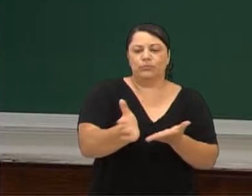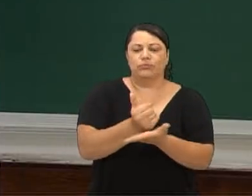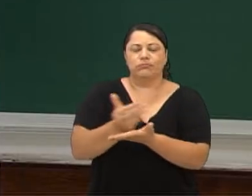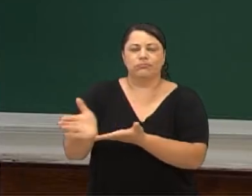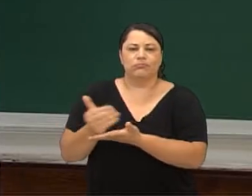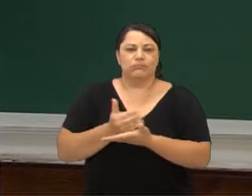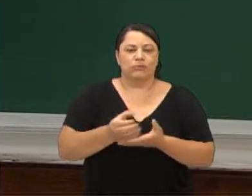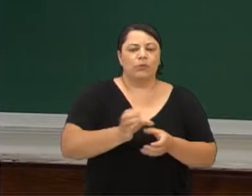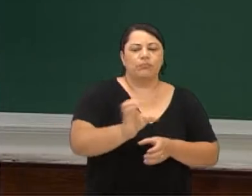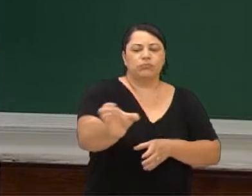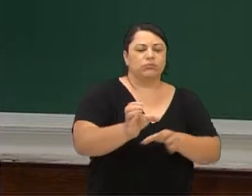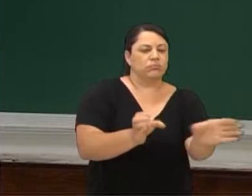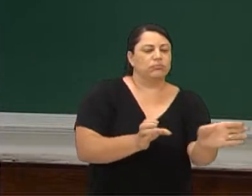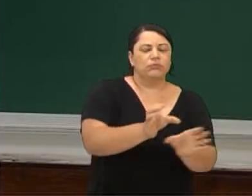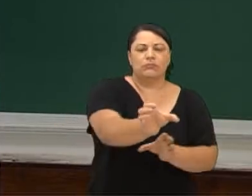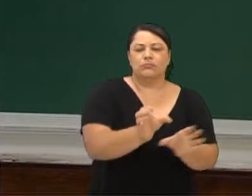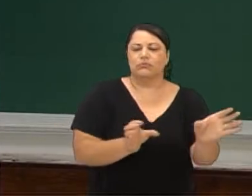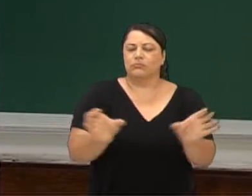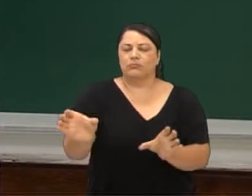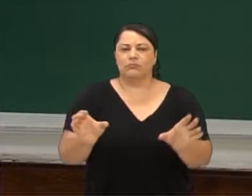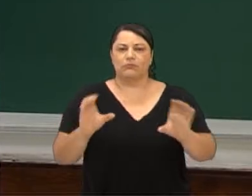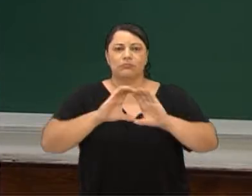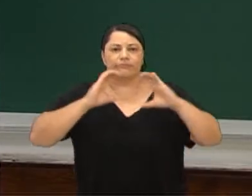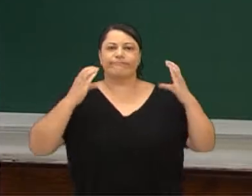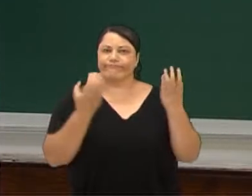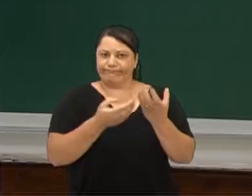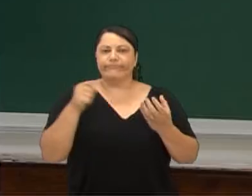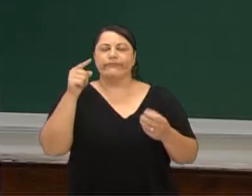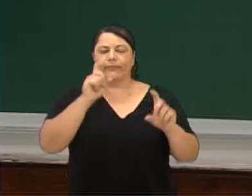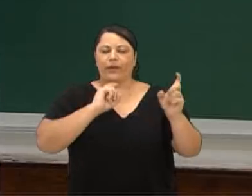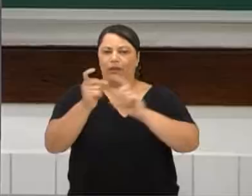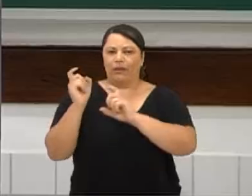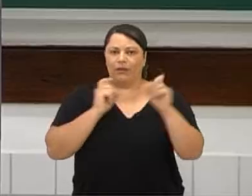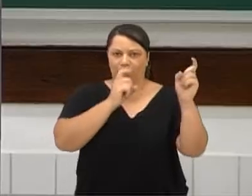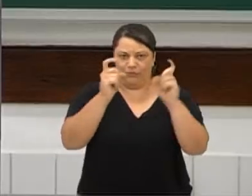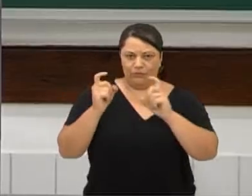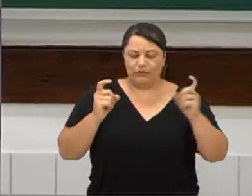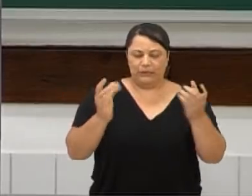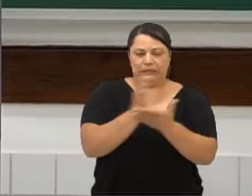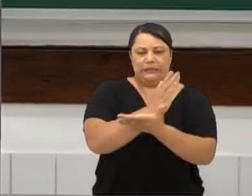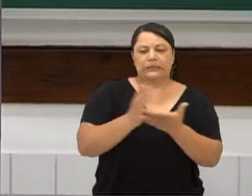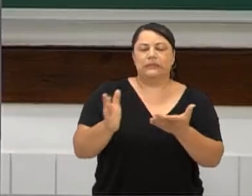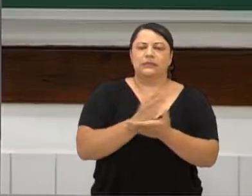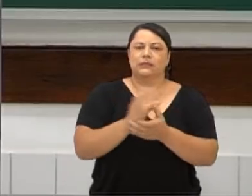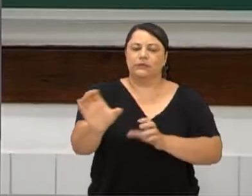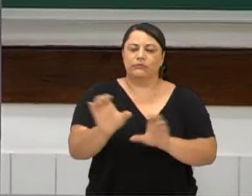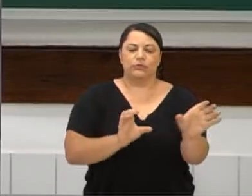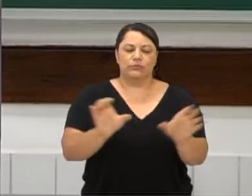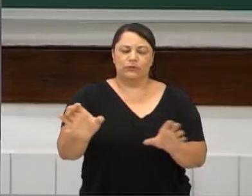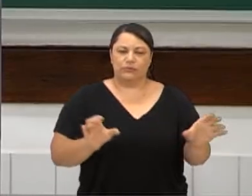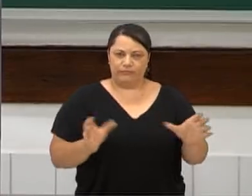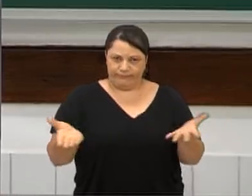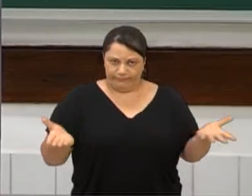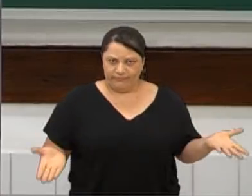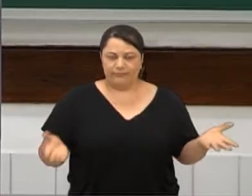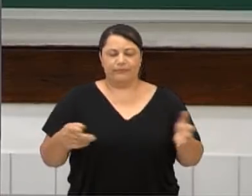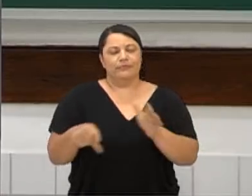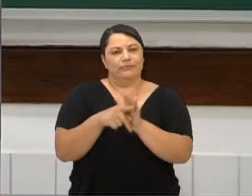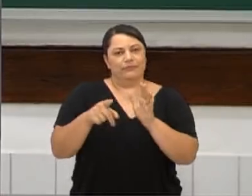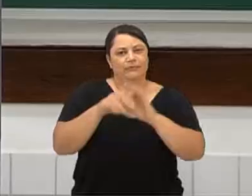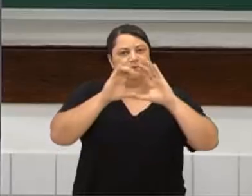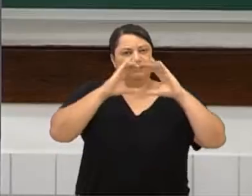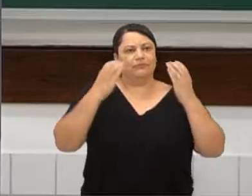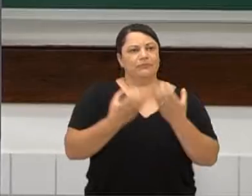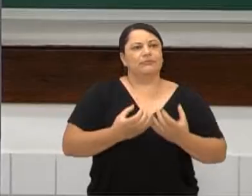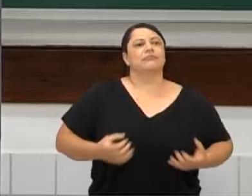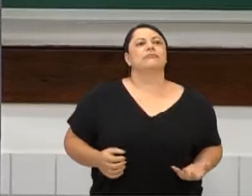nessa reunião, que estão naquela mesa. Assim a gente tem essa ideia da divisão por conta da Conferência de